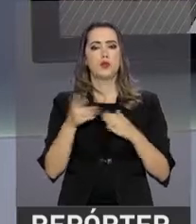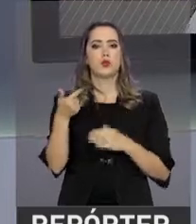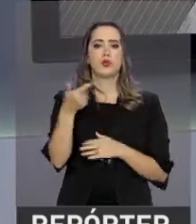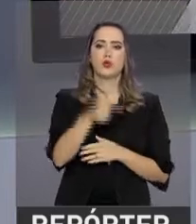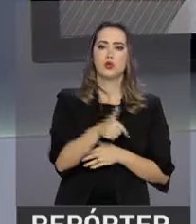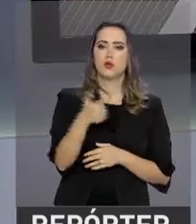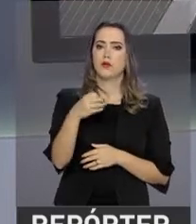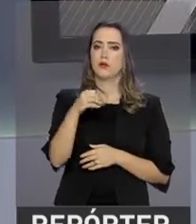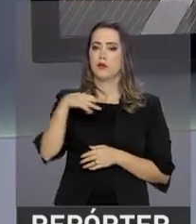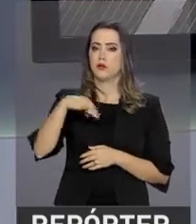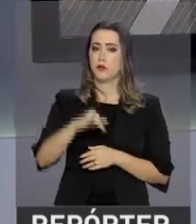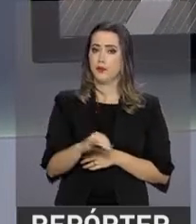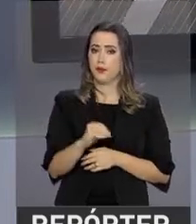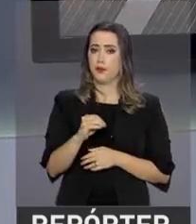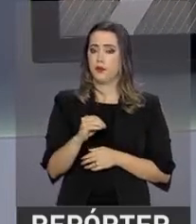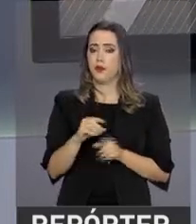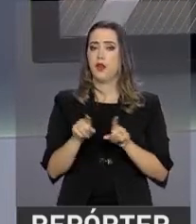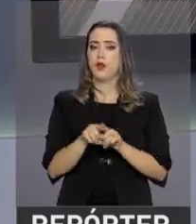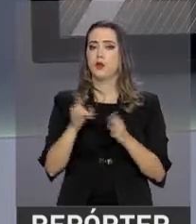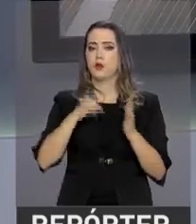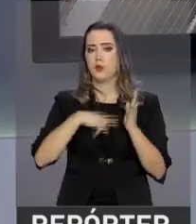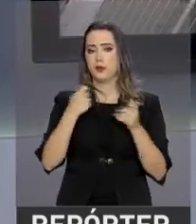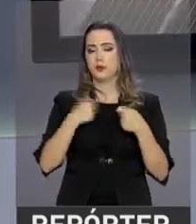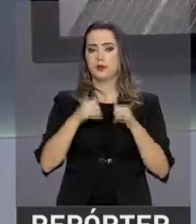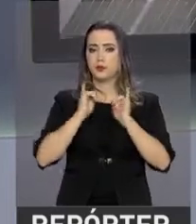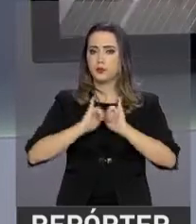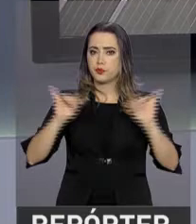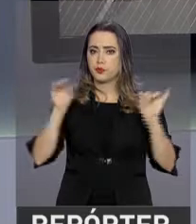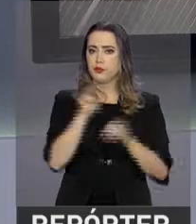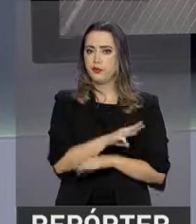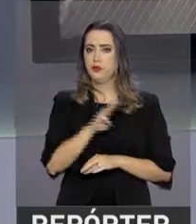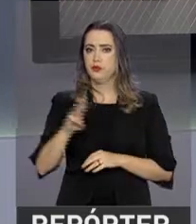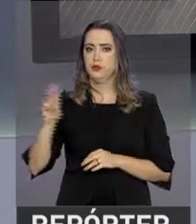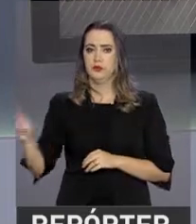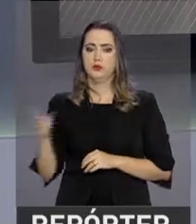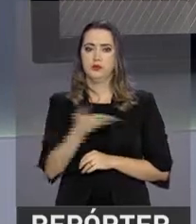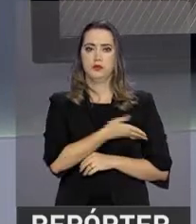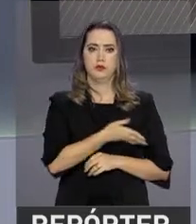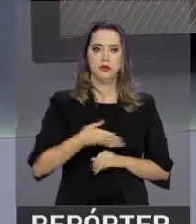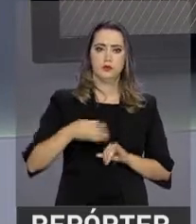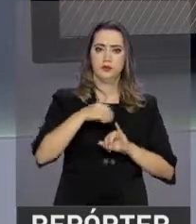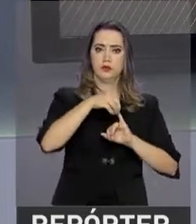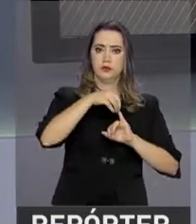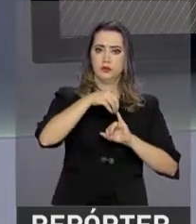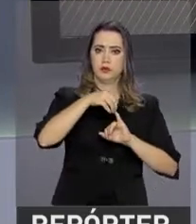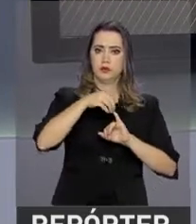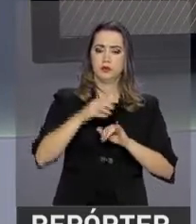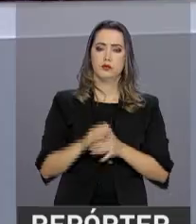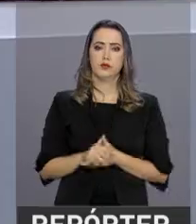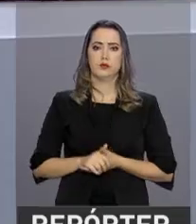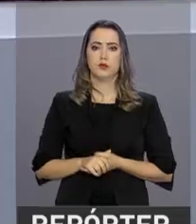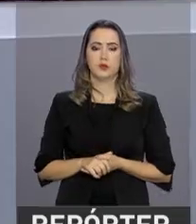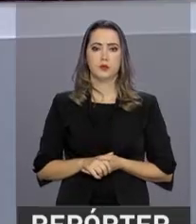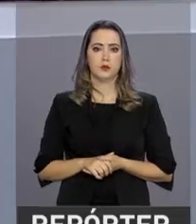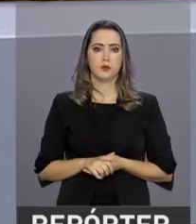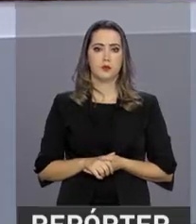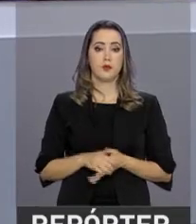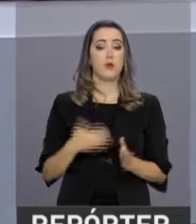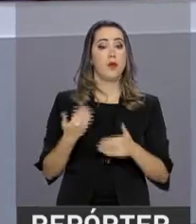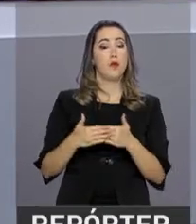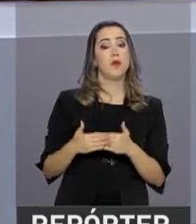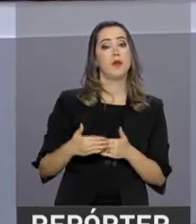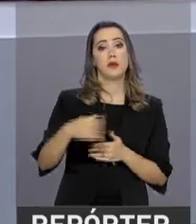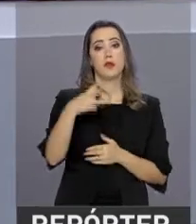dia 18 de maio. Os documentos devem ser enviados pela página do participante no site do INEP. E foi prorrogado